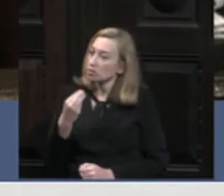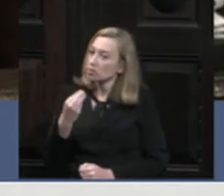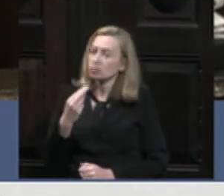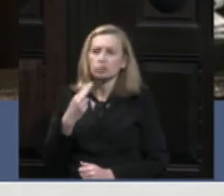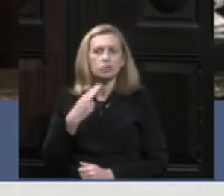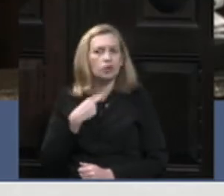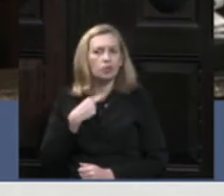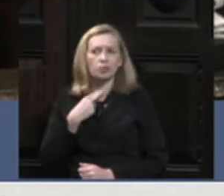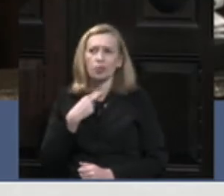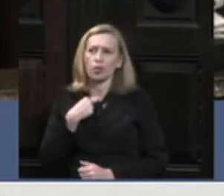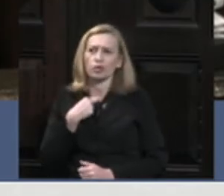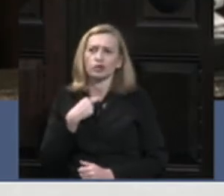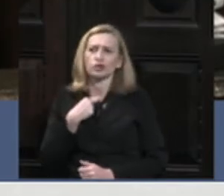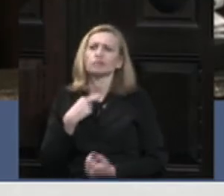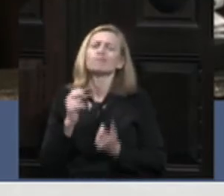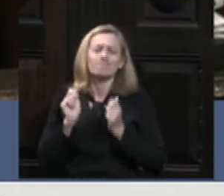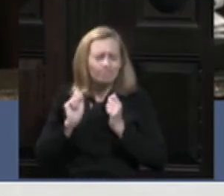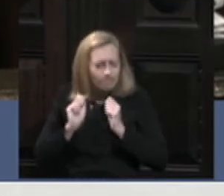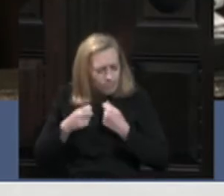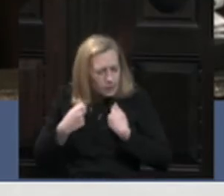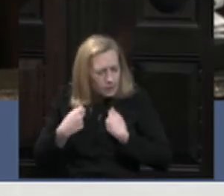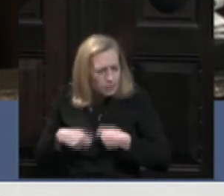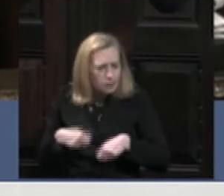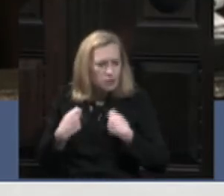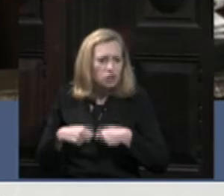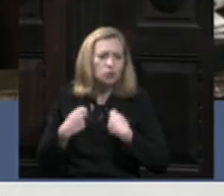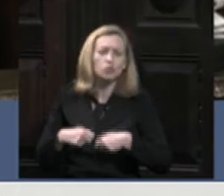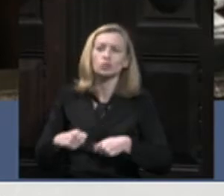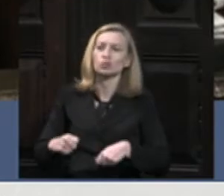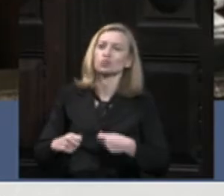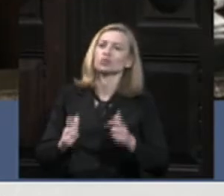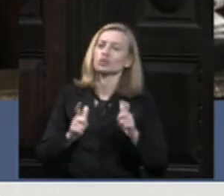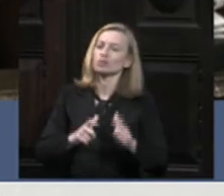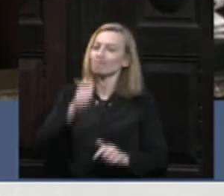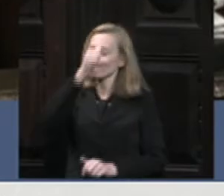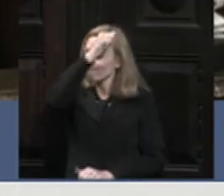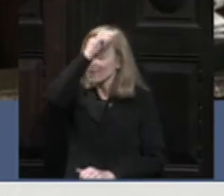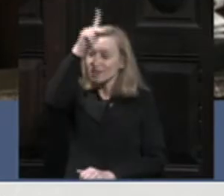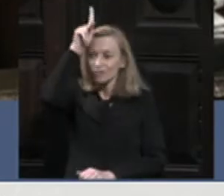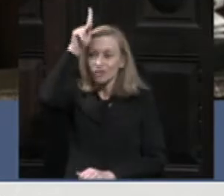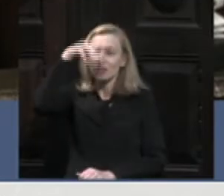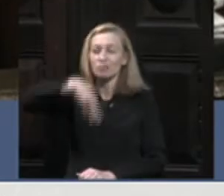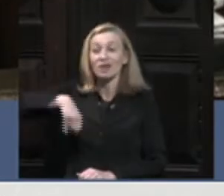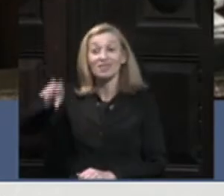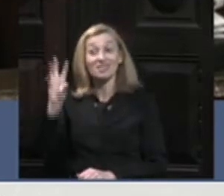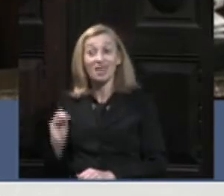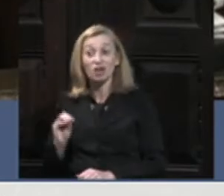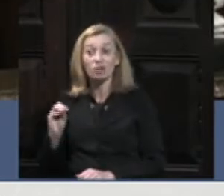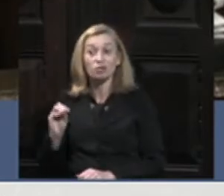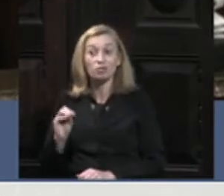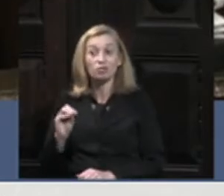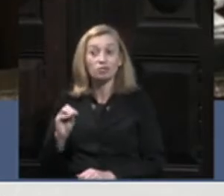Então é preciso que o prefeito Marcelo Crivella